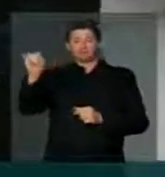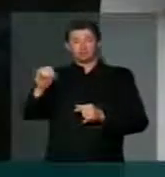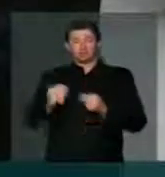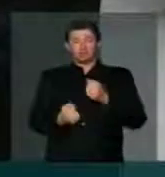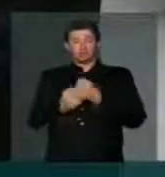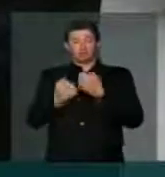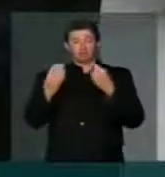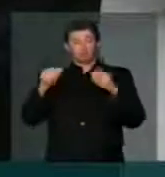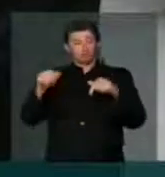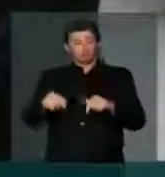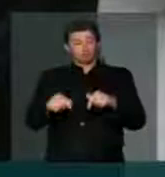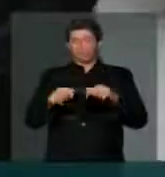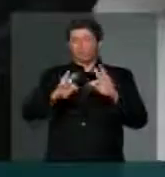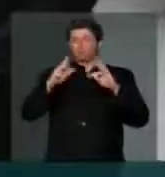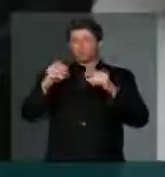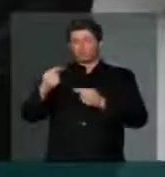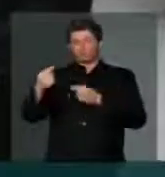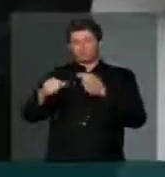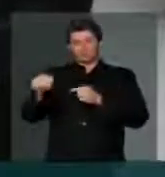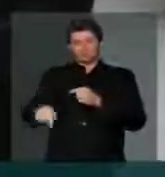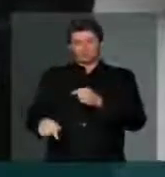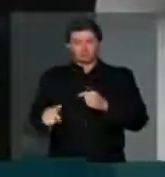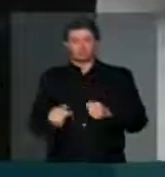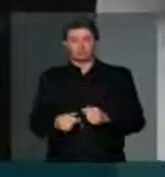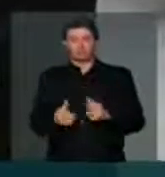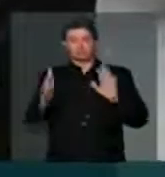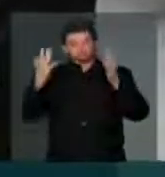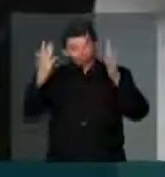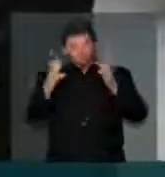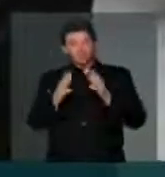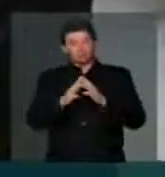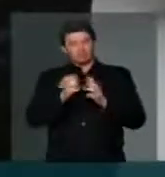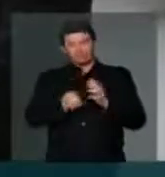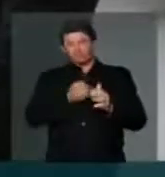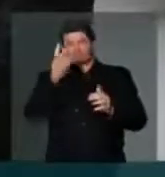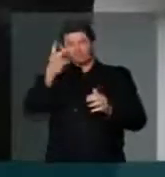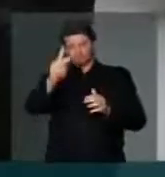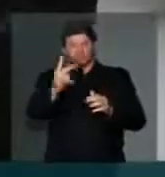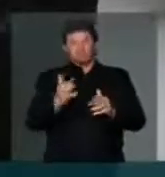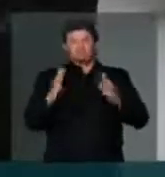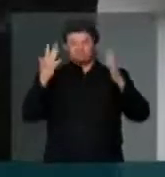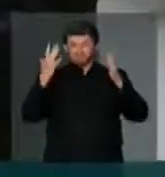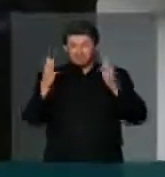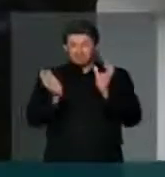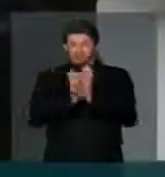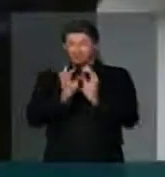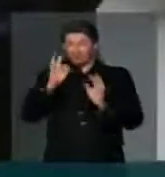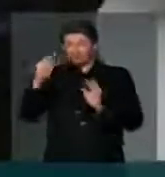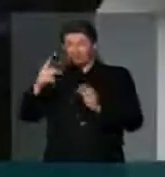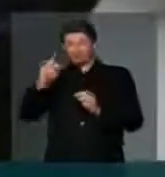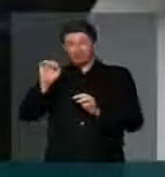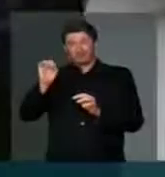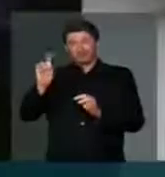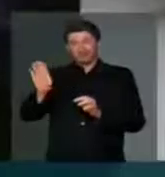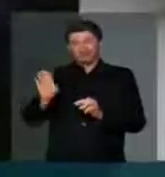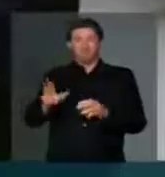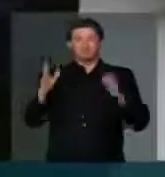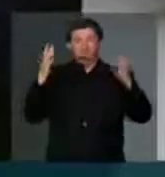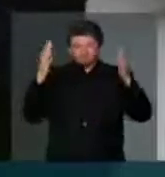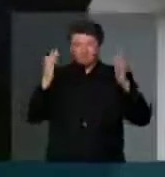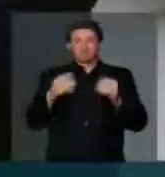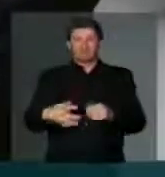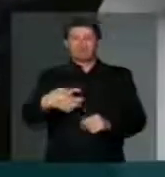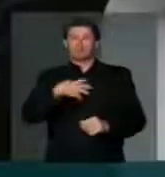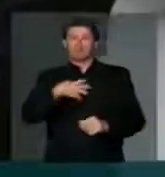aqui em todas as discussões nesse parlamento. Parabéns pelo seu discurso, parabéns à bancada do PSDB e parabéns